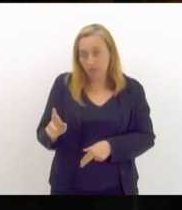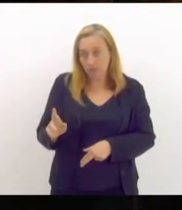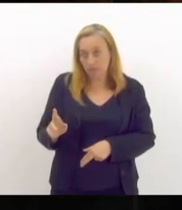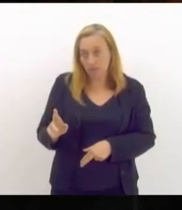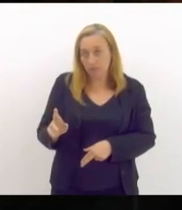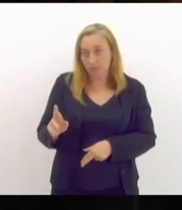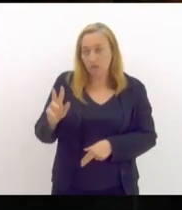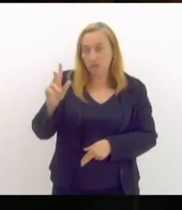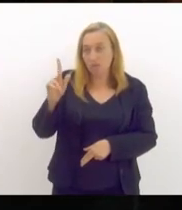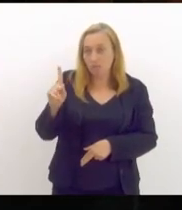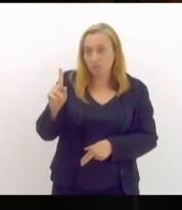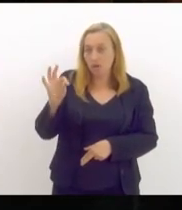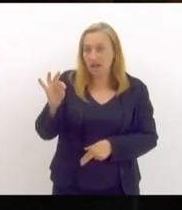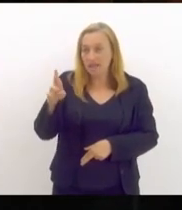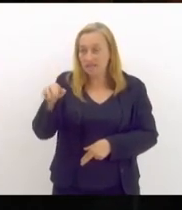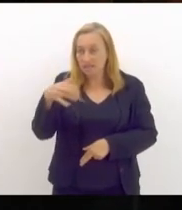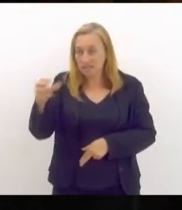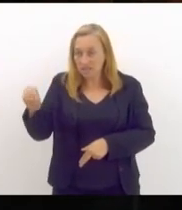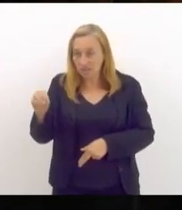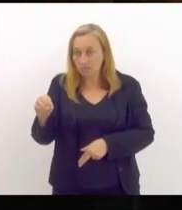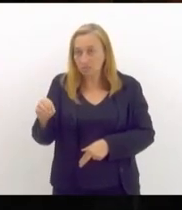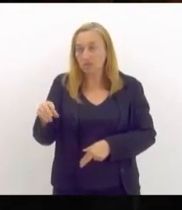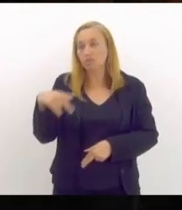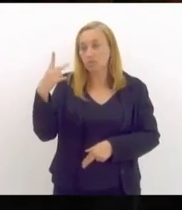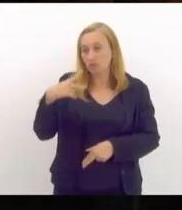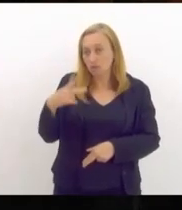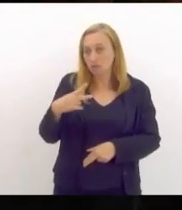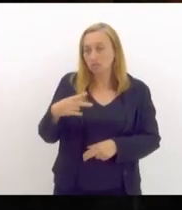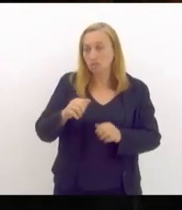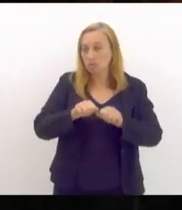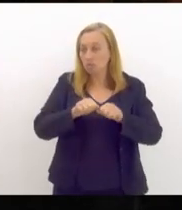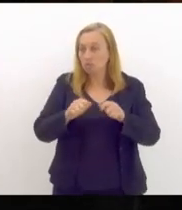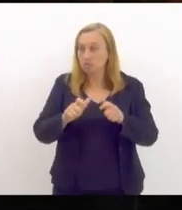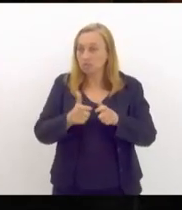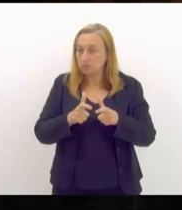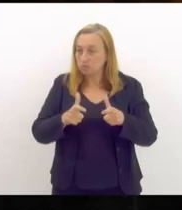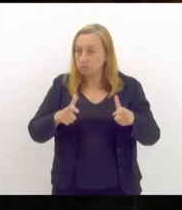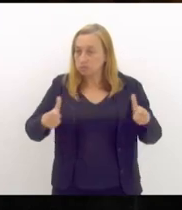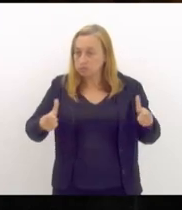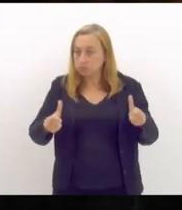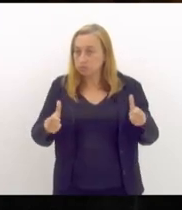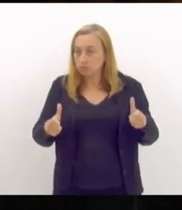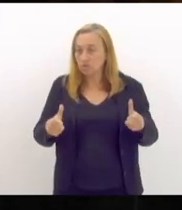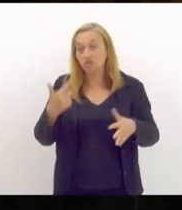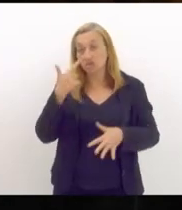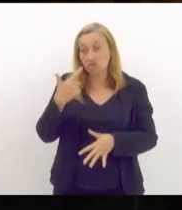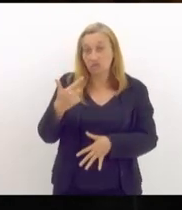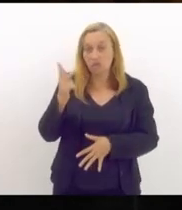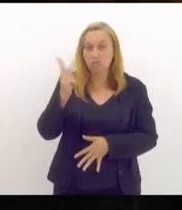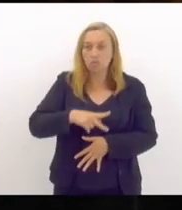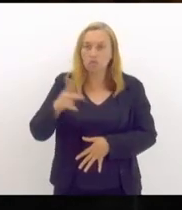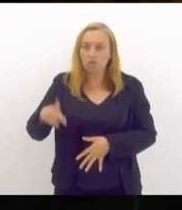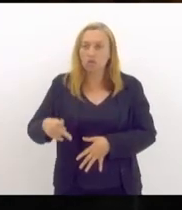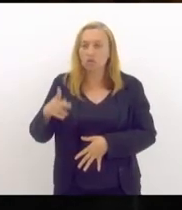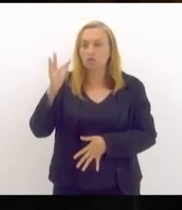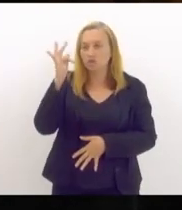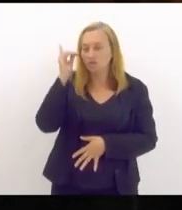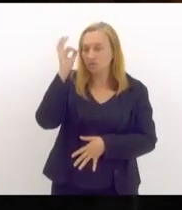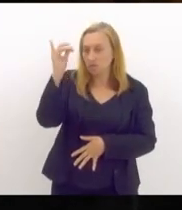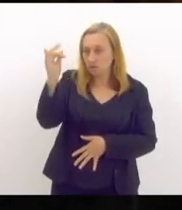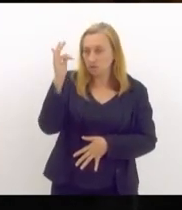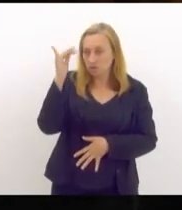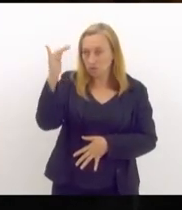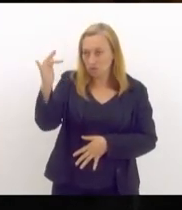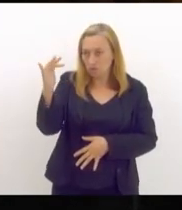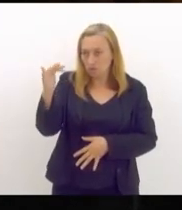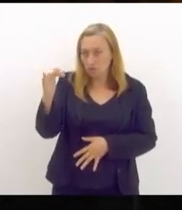da política talvez tenha extrapolado a tal ponto de a gente ver um professor de filosofia da rede